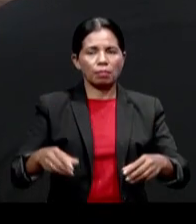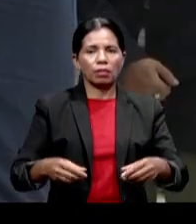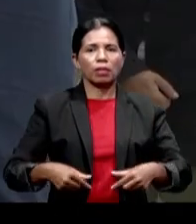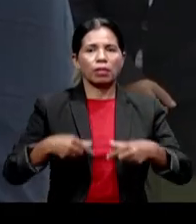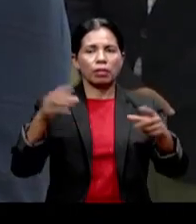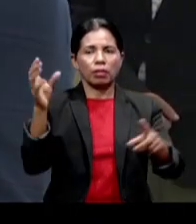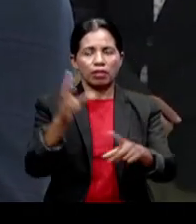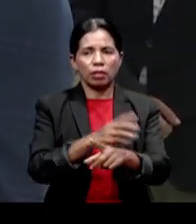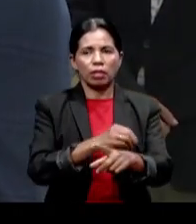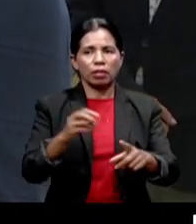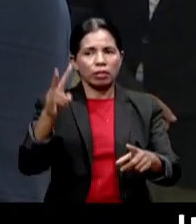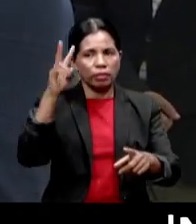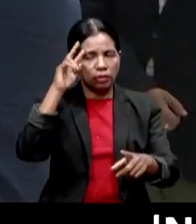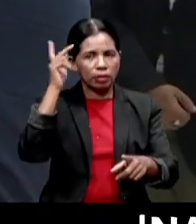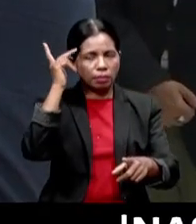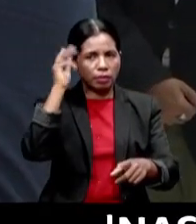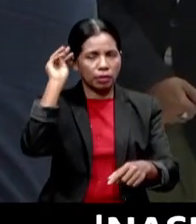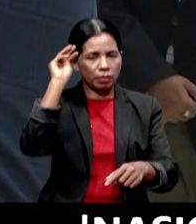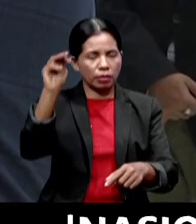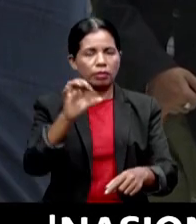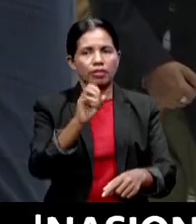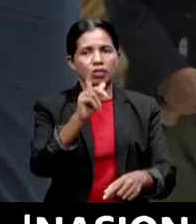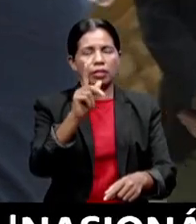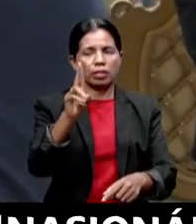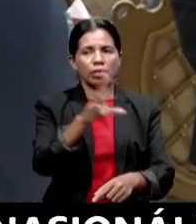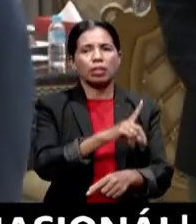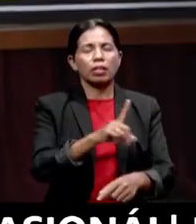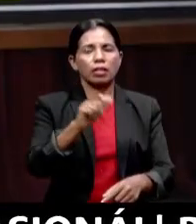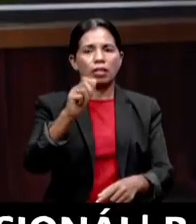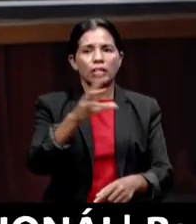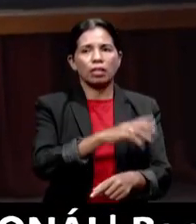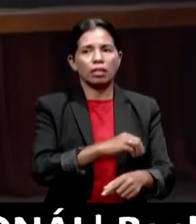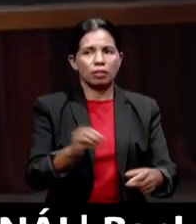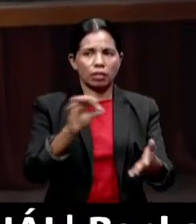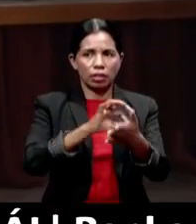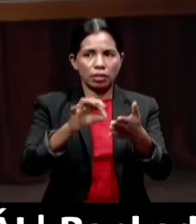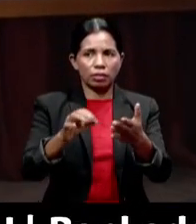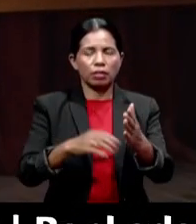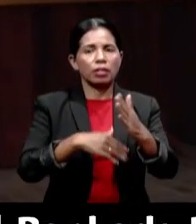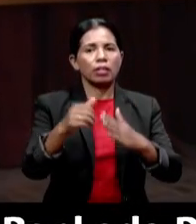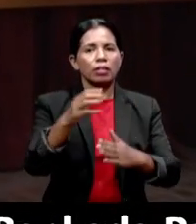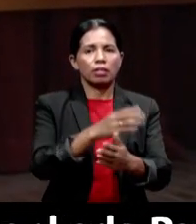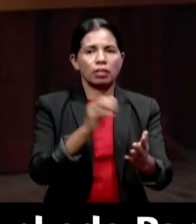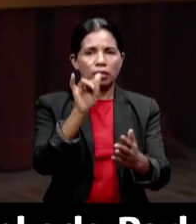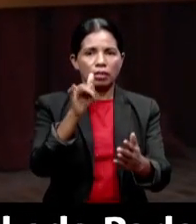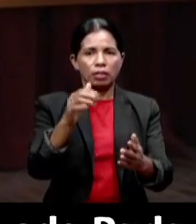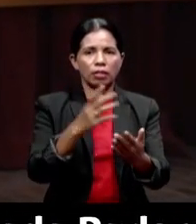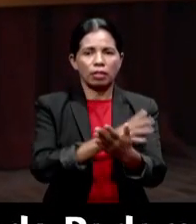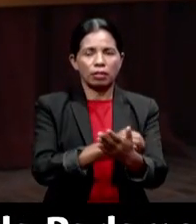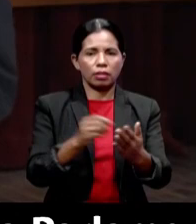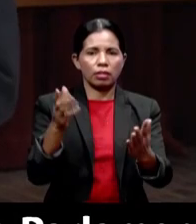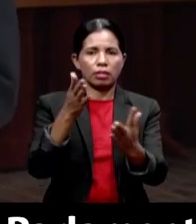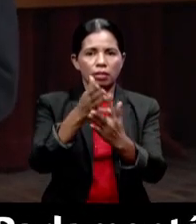foi poder tomar o vice-primeiro-ministro Francisco Calboa de Lai, onde assina instrumento aceitação para protocolo